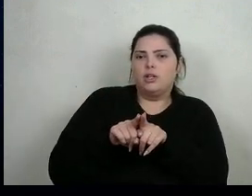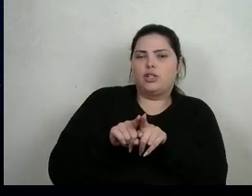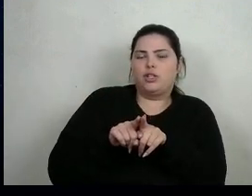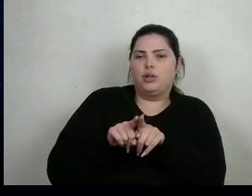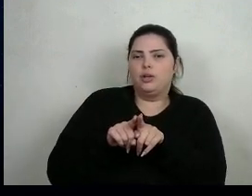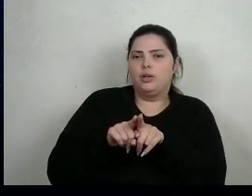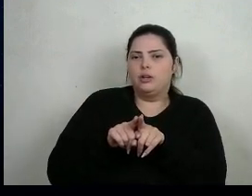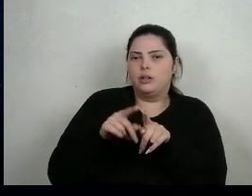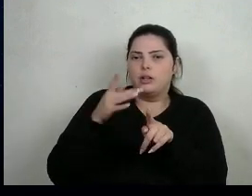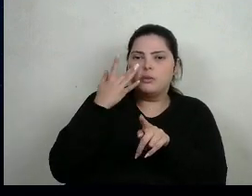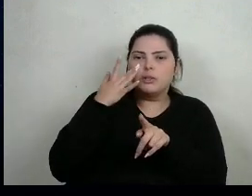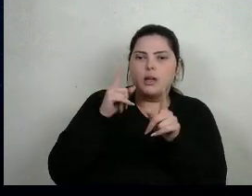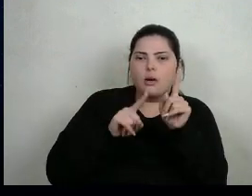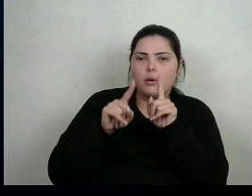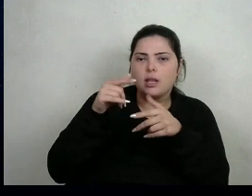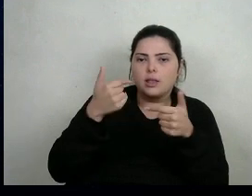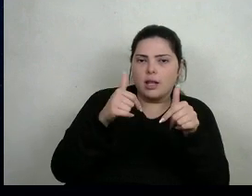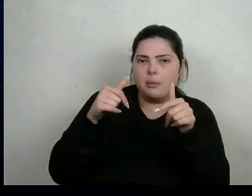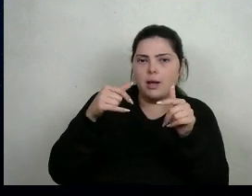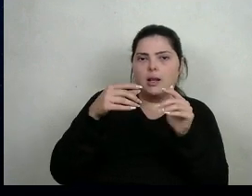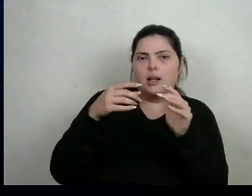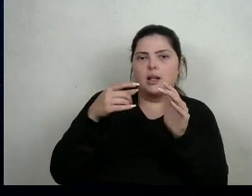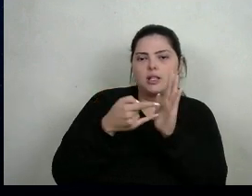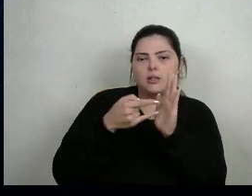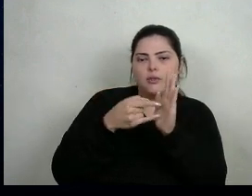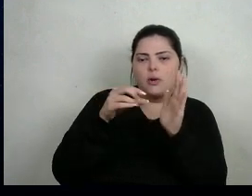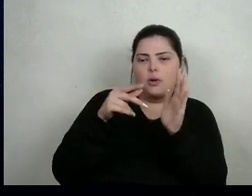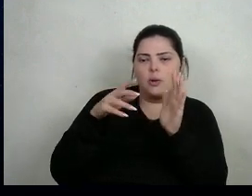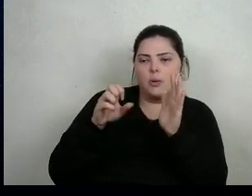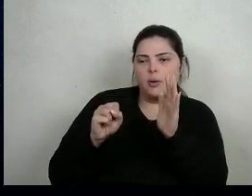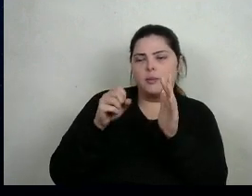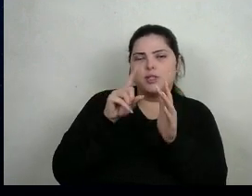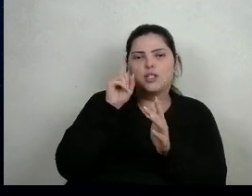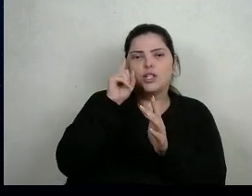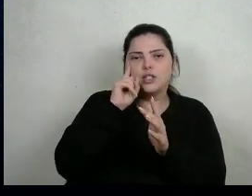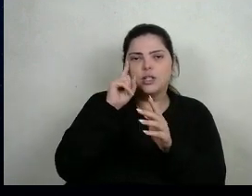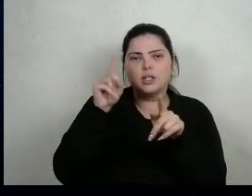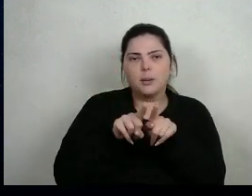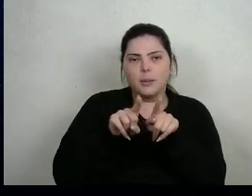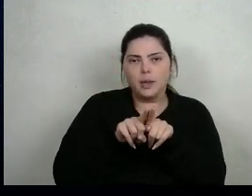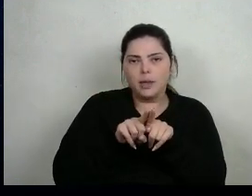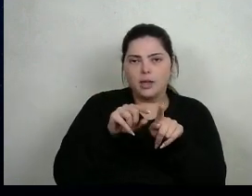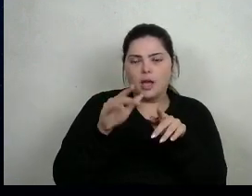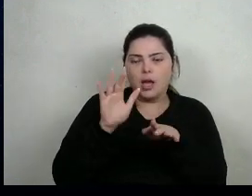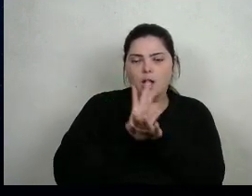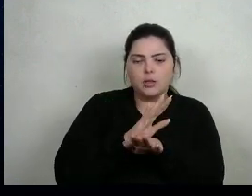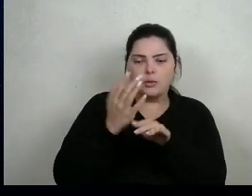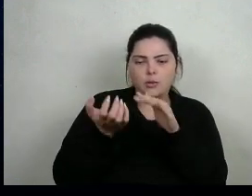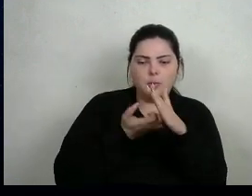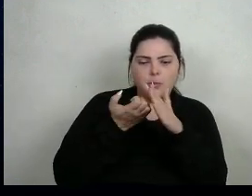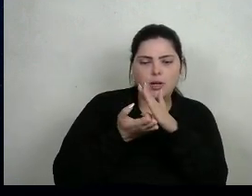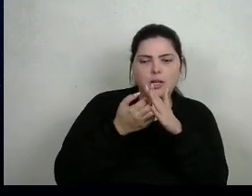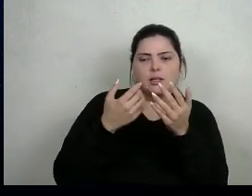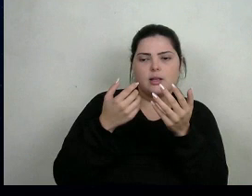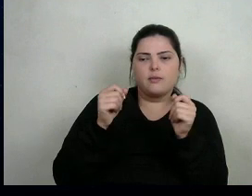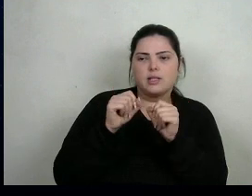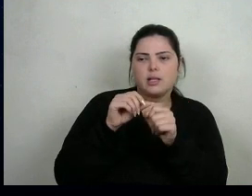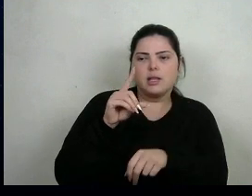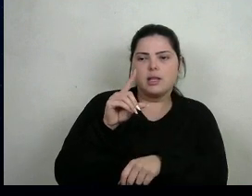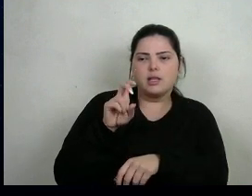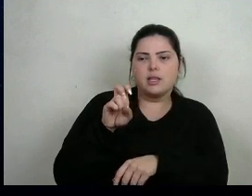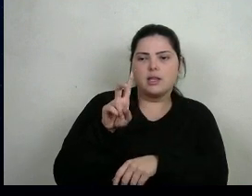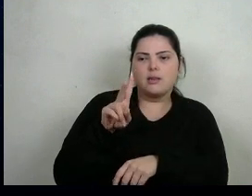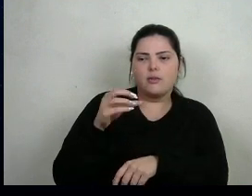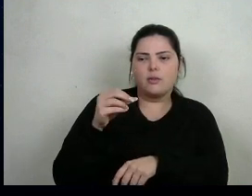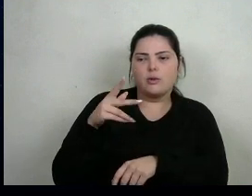trabalha com devopes seja usando devolpis no dia a dia o ajudando empresas a adotar Devotos Mas eu posso contar